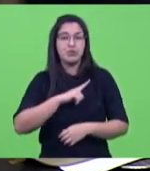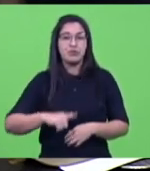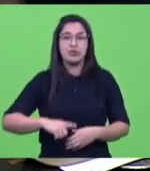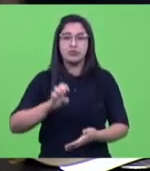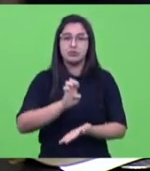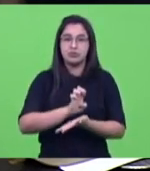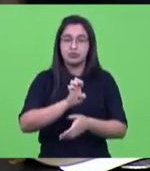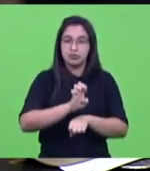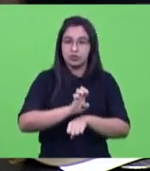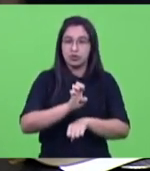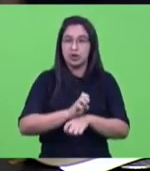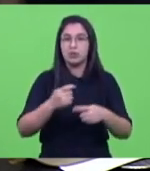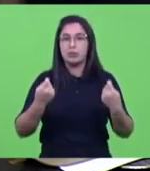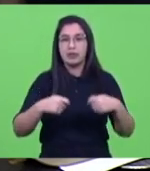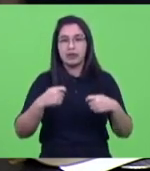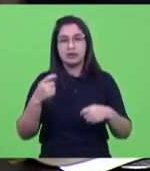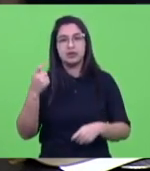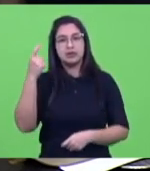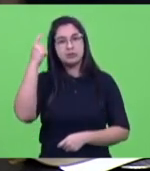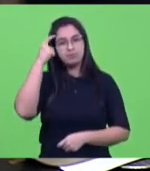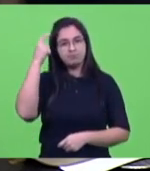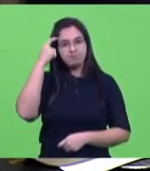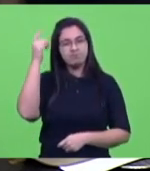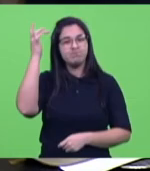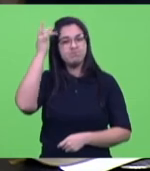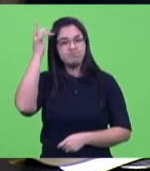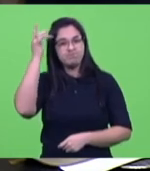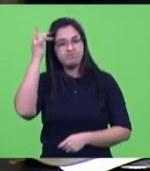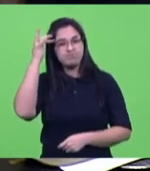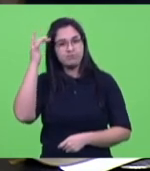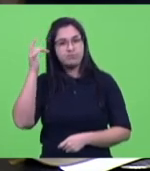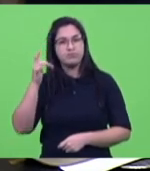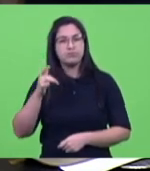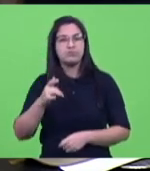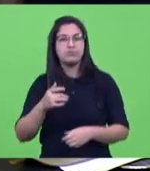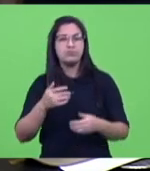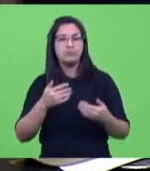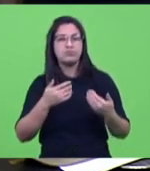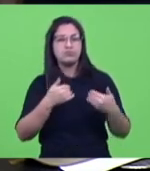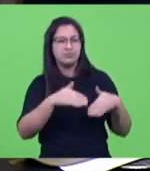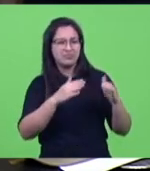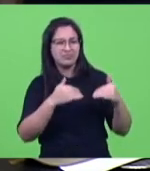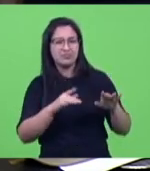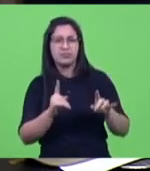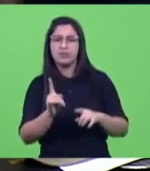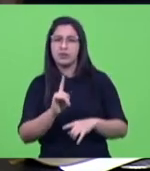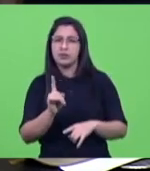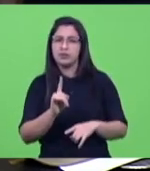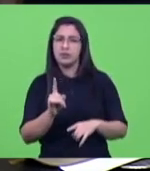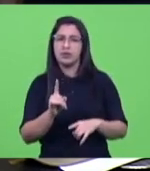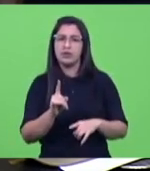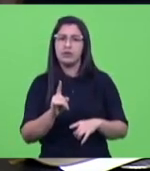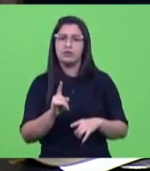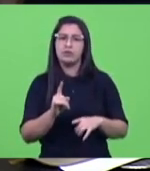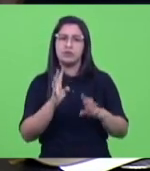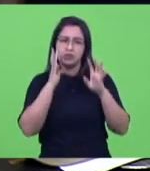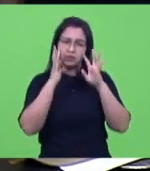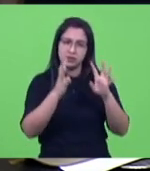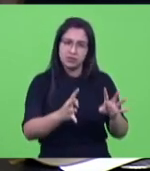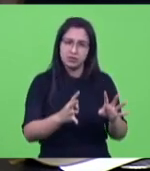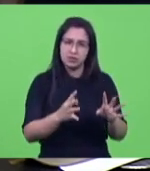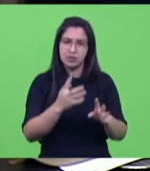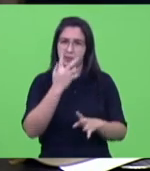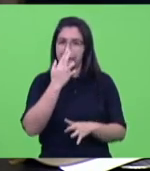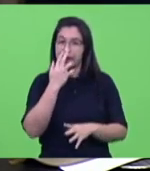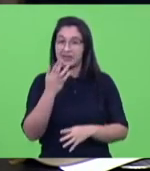madura, responsável, começar a deixar de lado essas falas, essas vozes, que eu não sei de onde vêm,